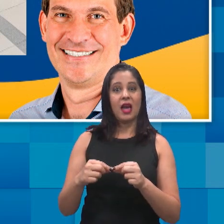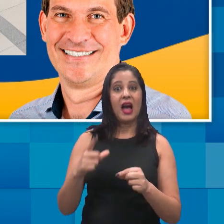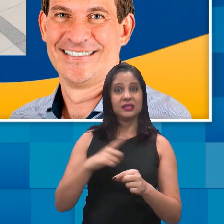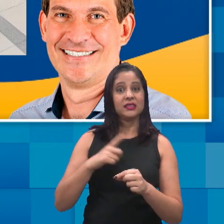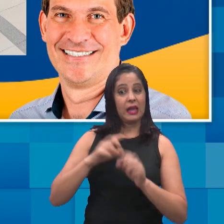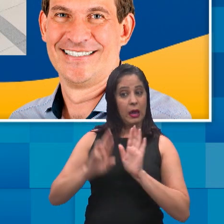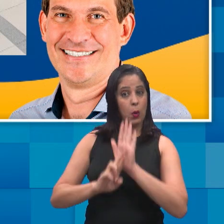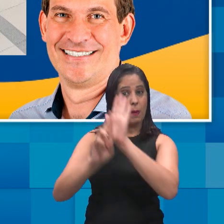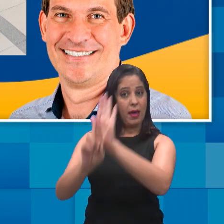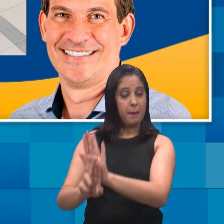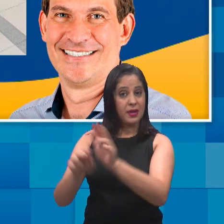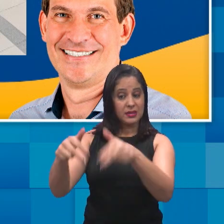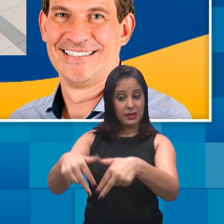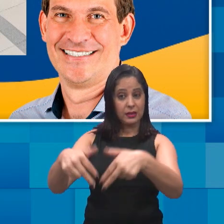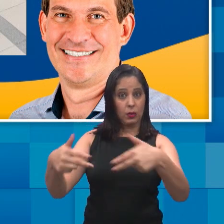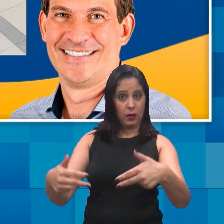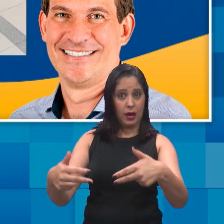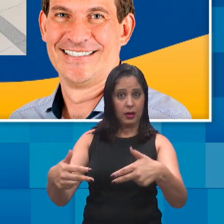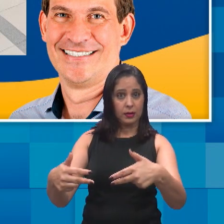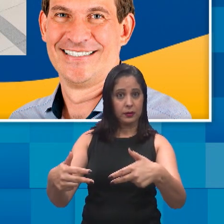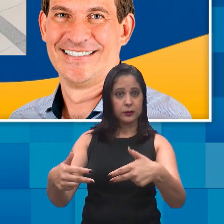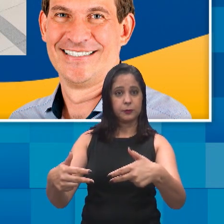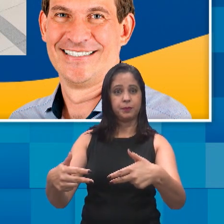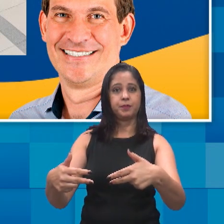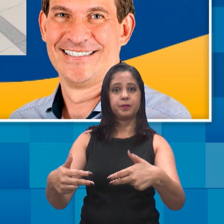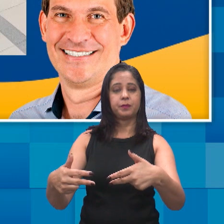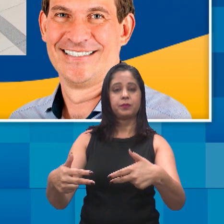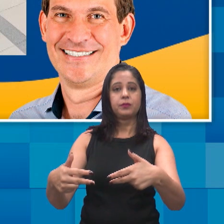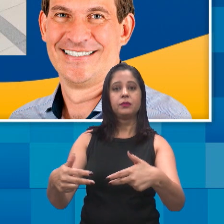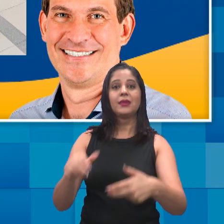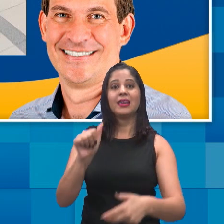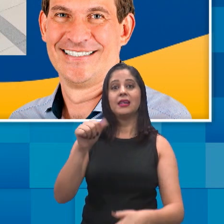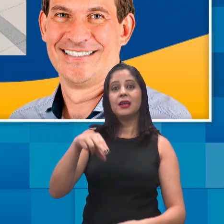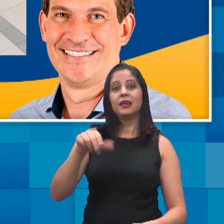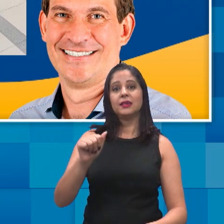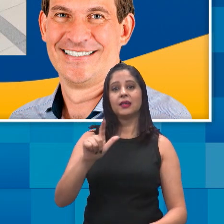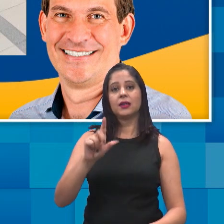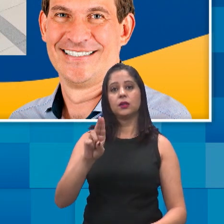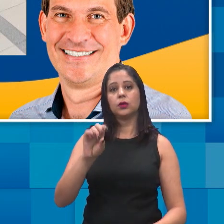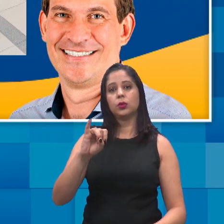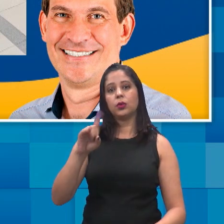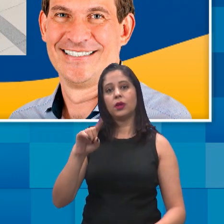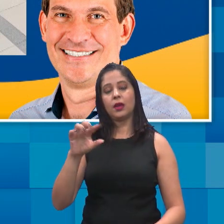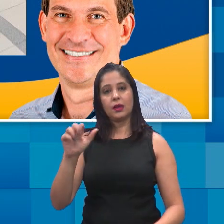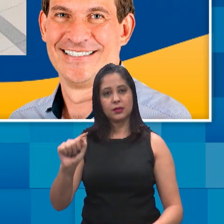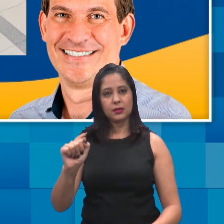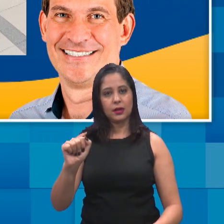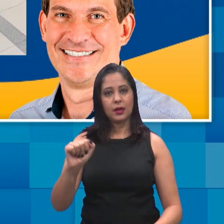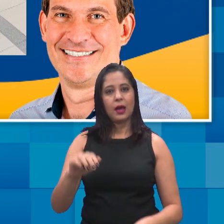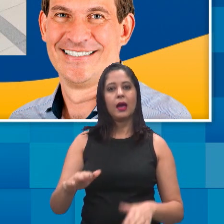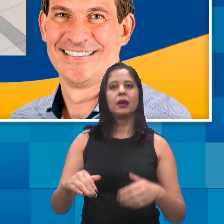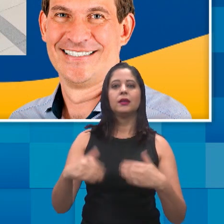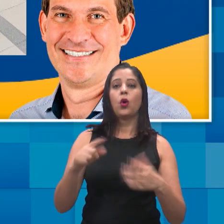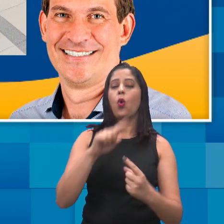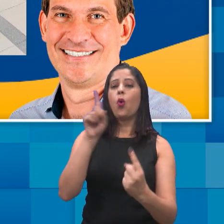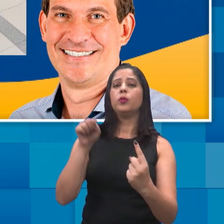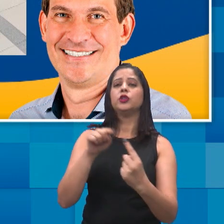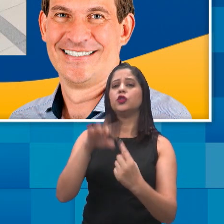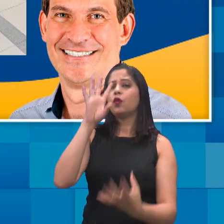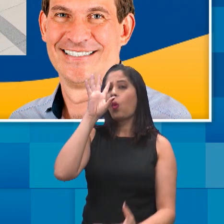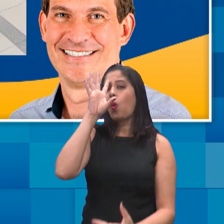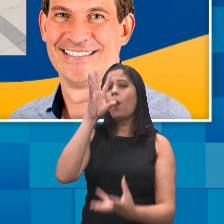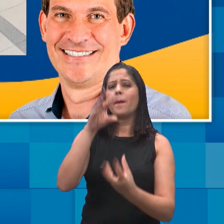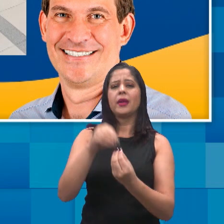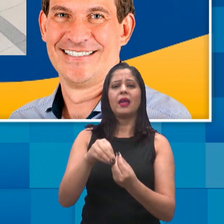GAC em Brasília, que é a Ana Luísa, para que a gente pudesse entender e buscar parcerias